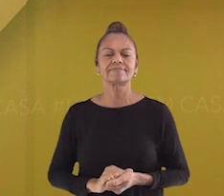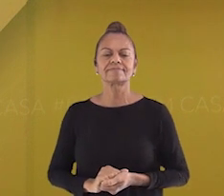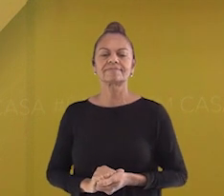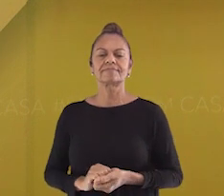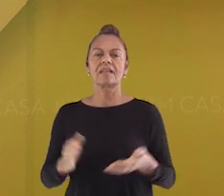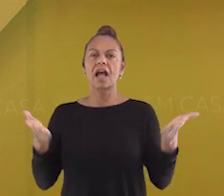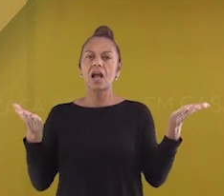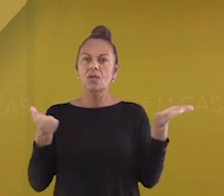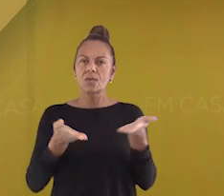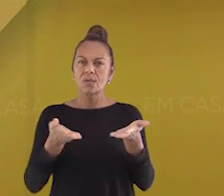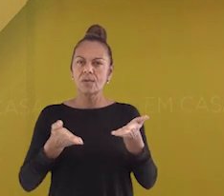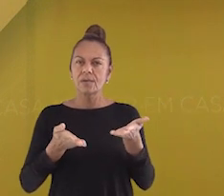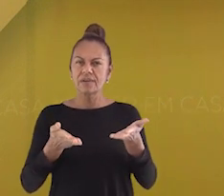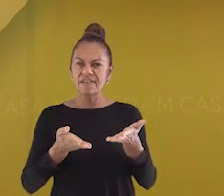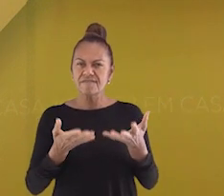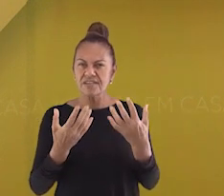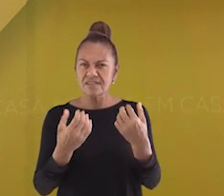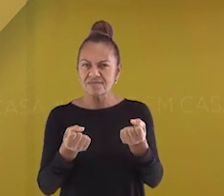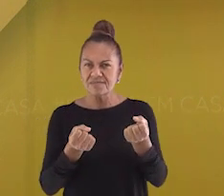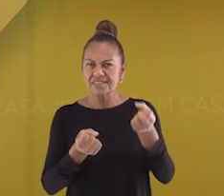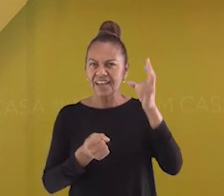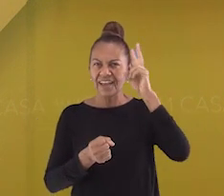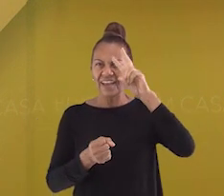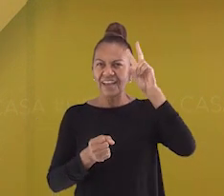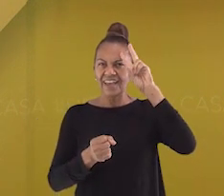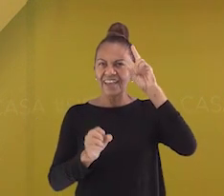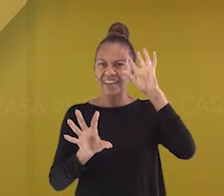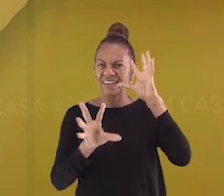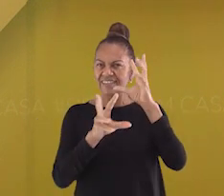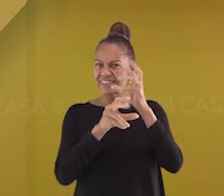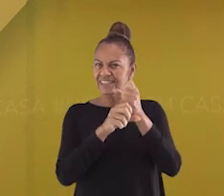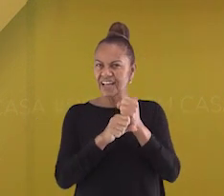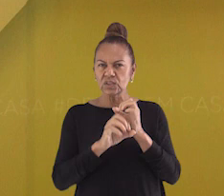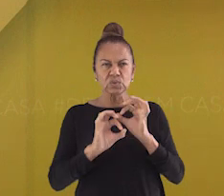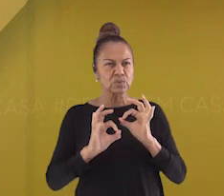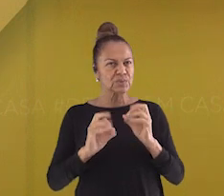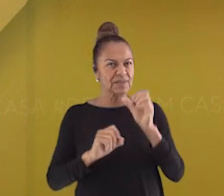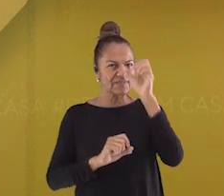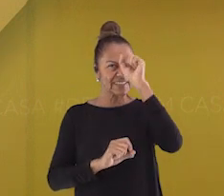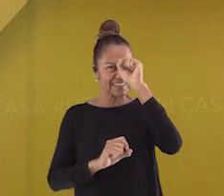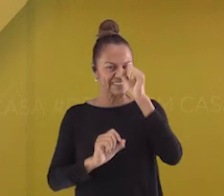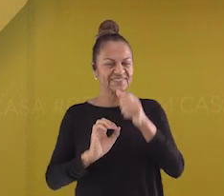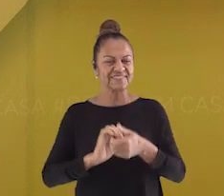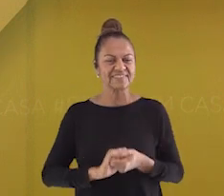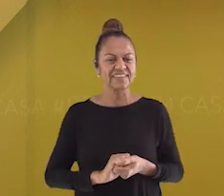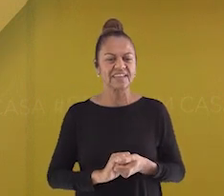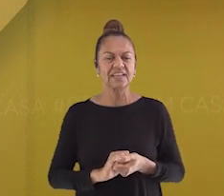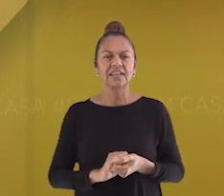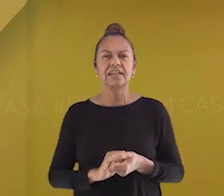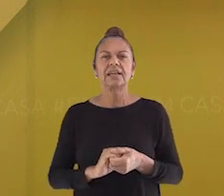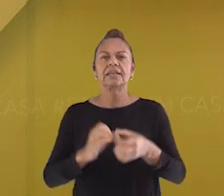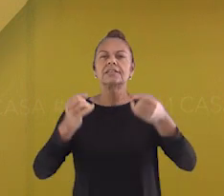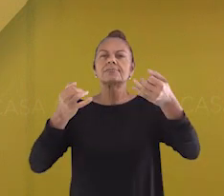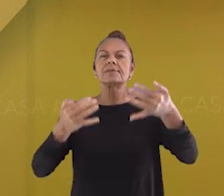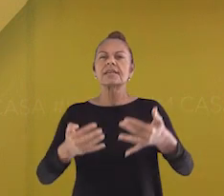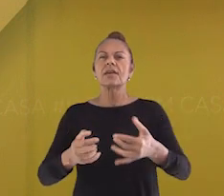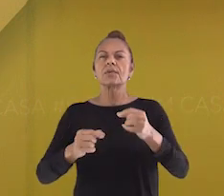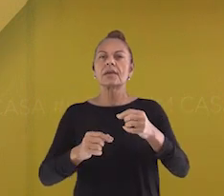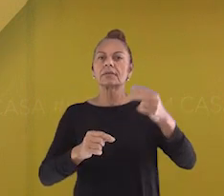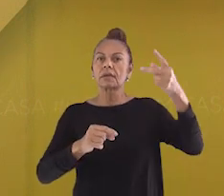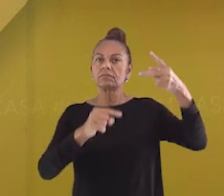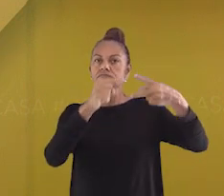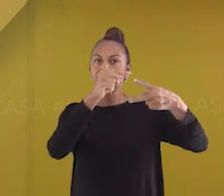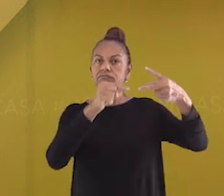Vamos revisar a aula de hoje? O que aprendemos? Falamos sobre 2 indicadores que